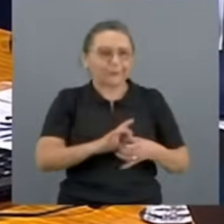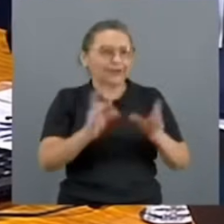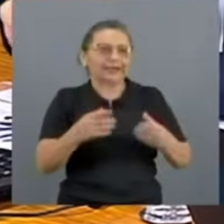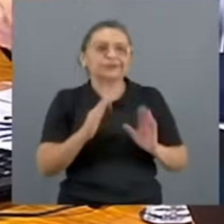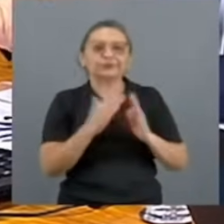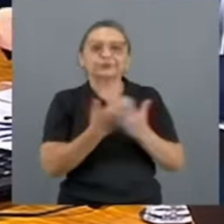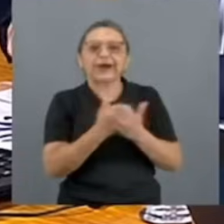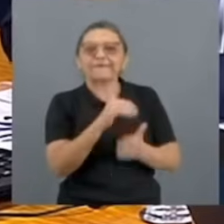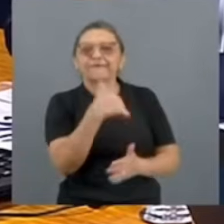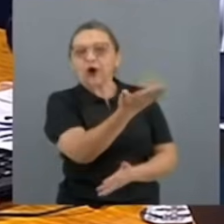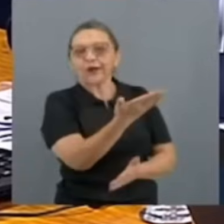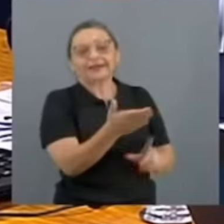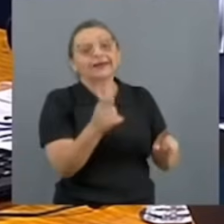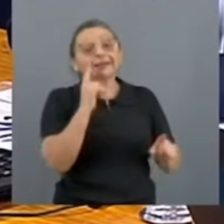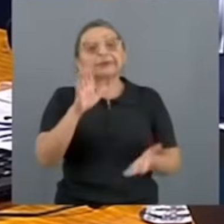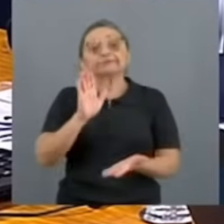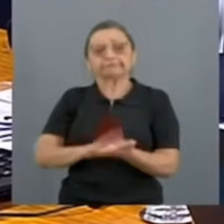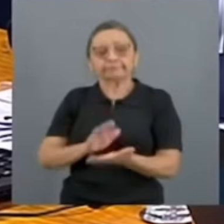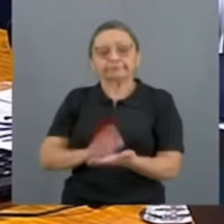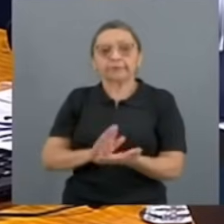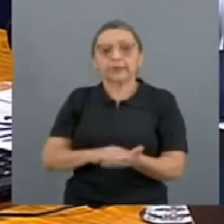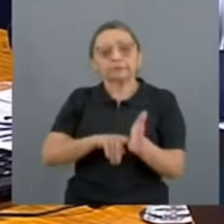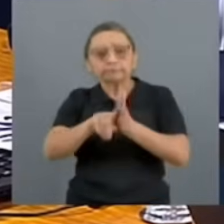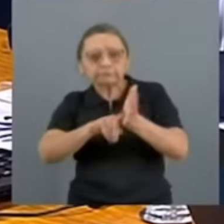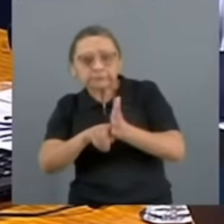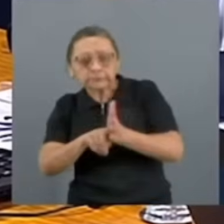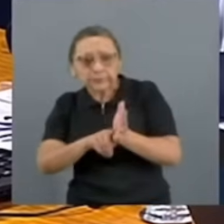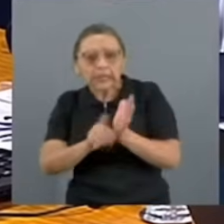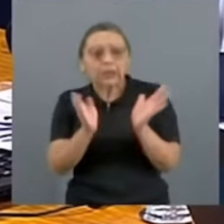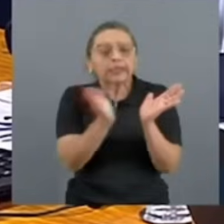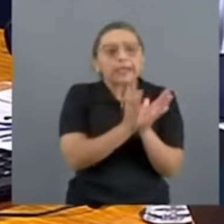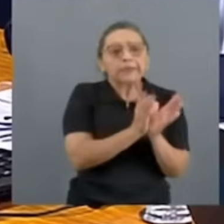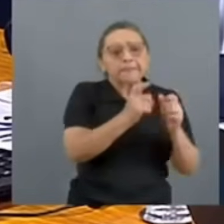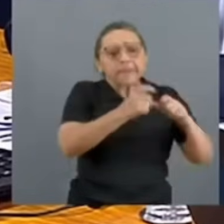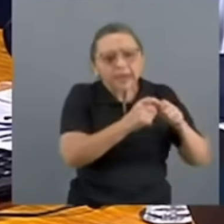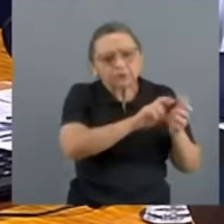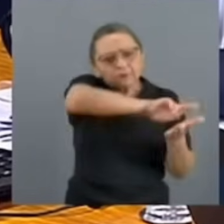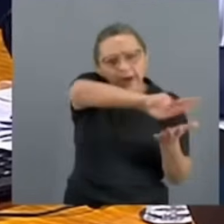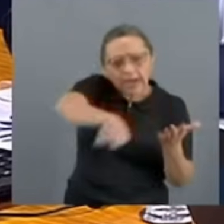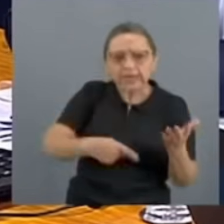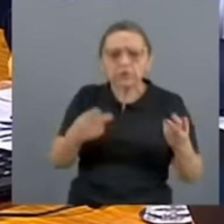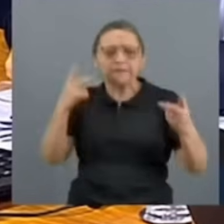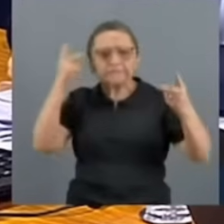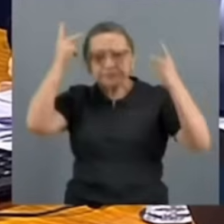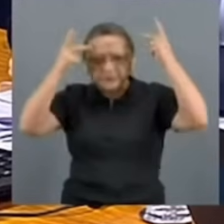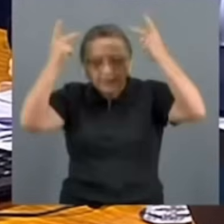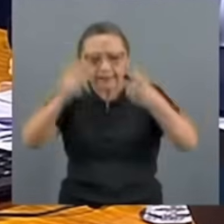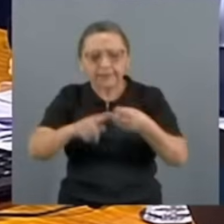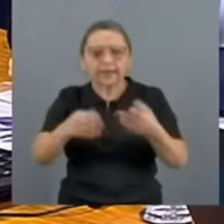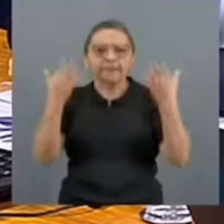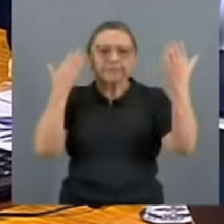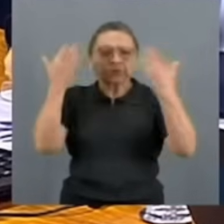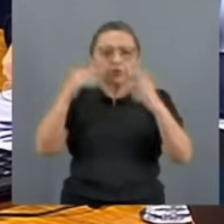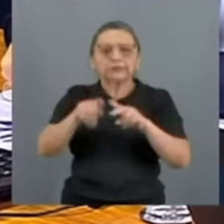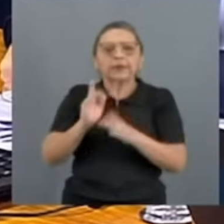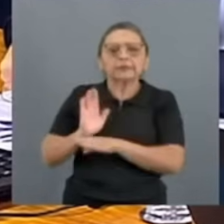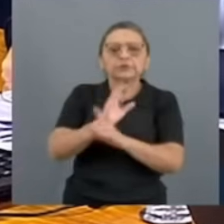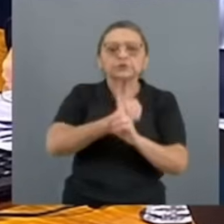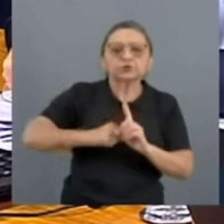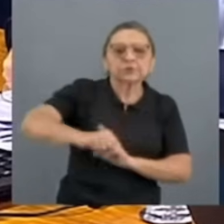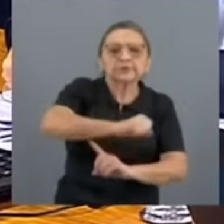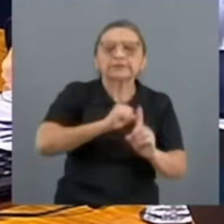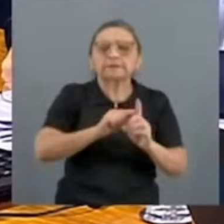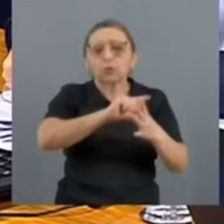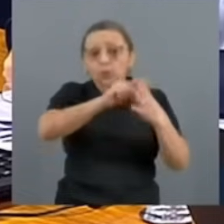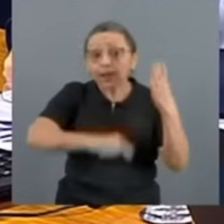presídios. Estabelece o exame criminológico, que é uma junta médica de médicos, psiquiatras, psicólogos e assistentes sociais que